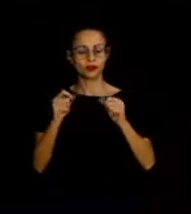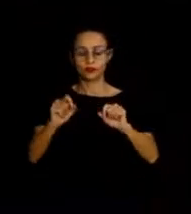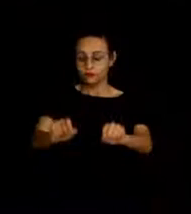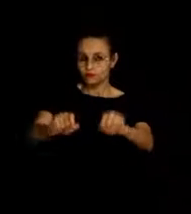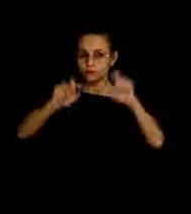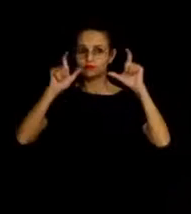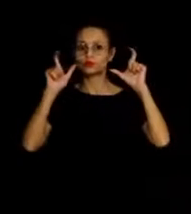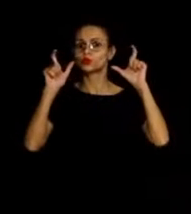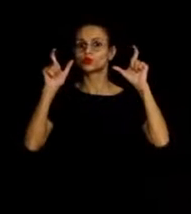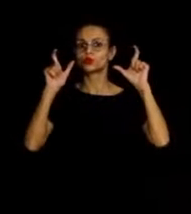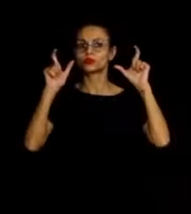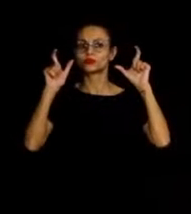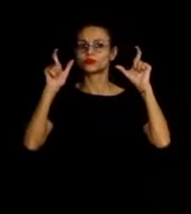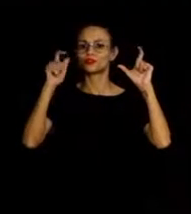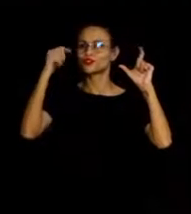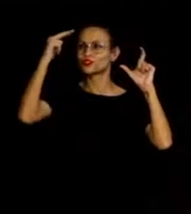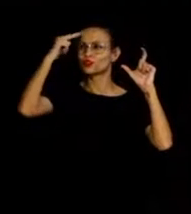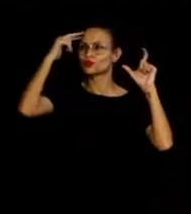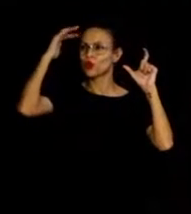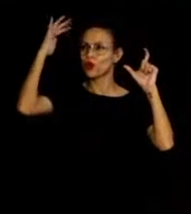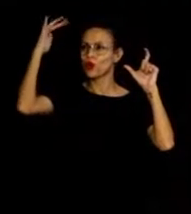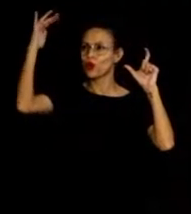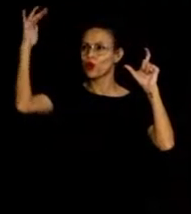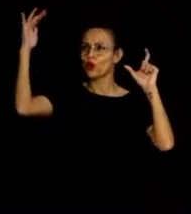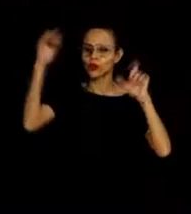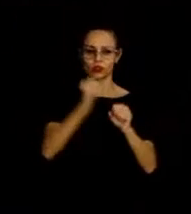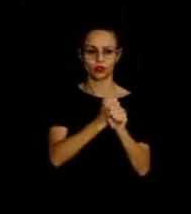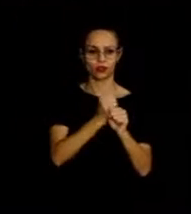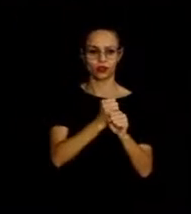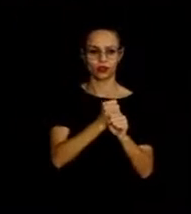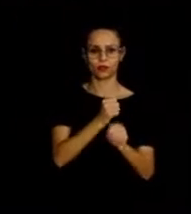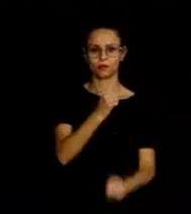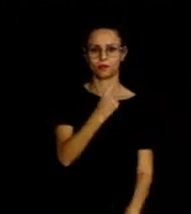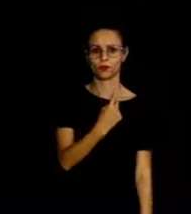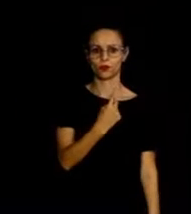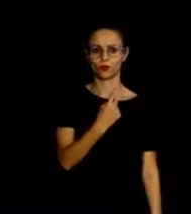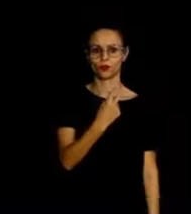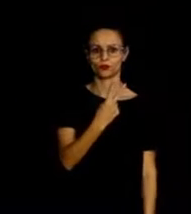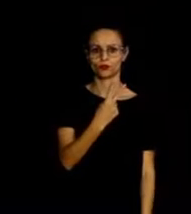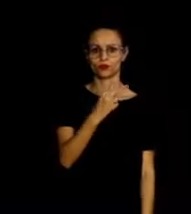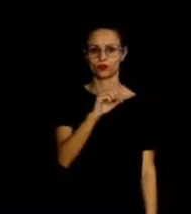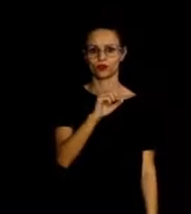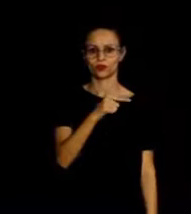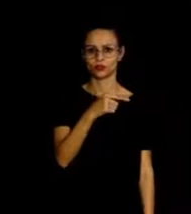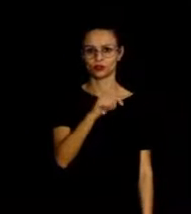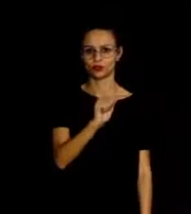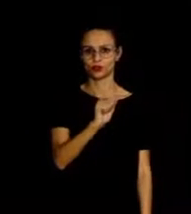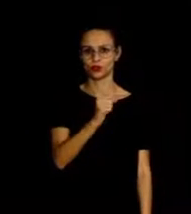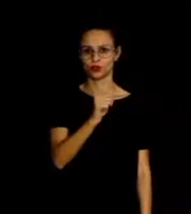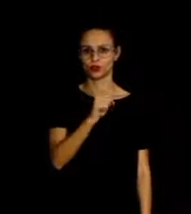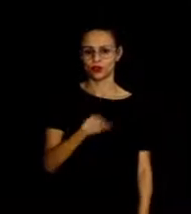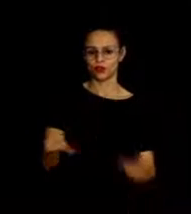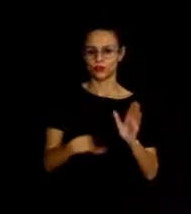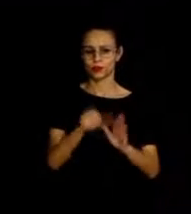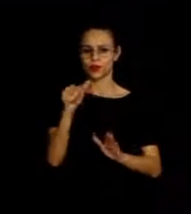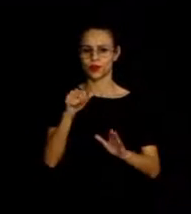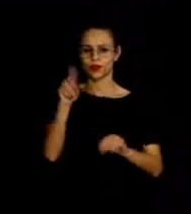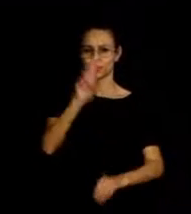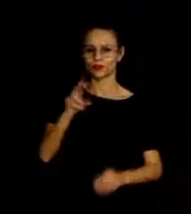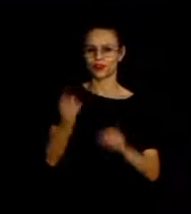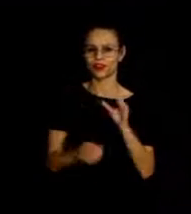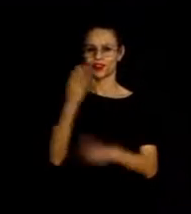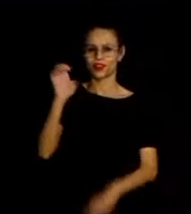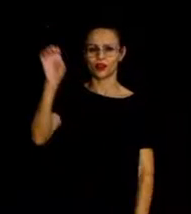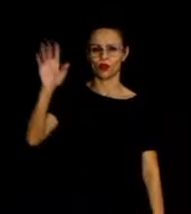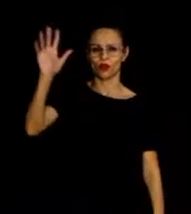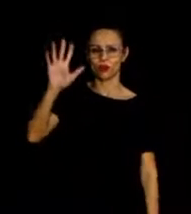acordou de um sonho que vinha desde 1218 quando salvingando foi criada a primeira Universidade na Europa